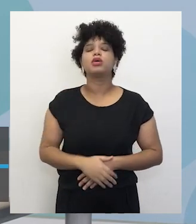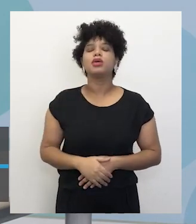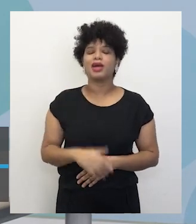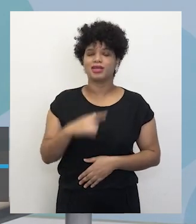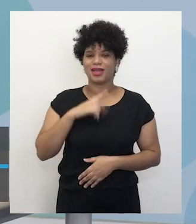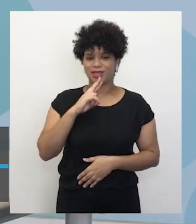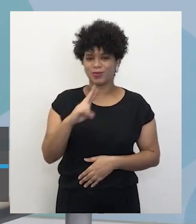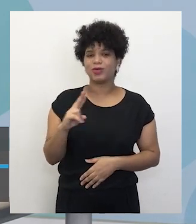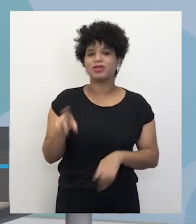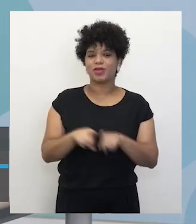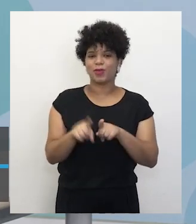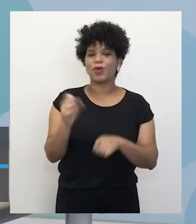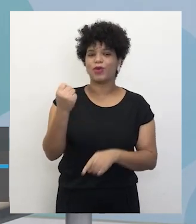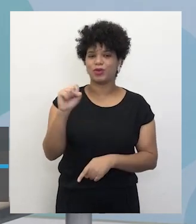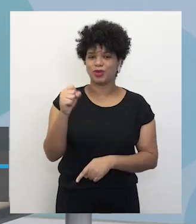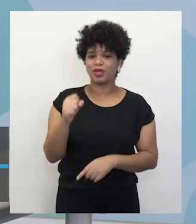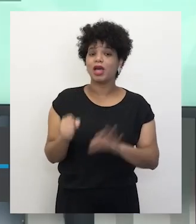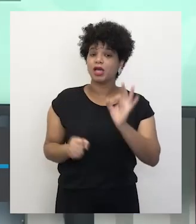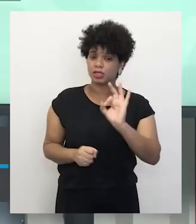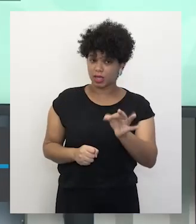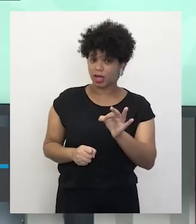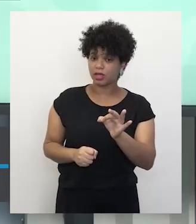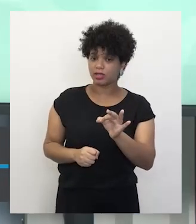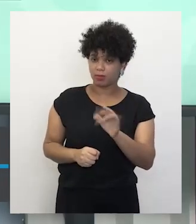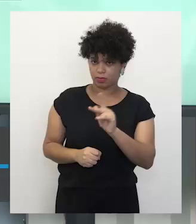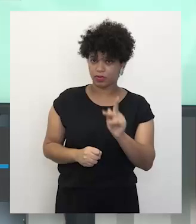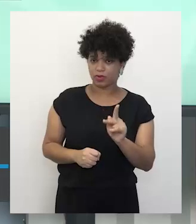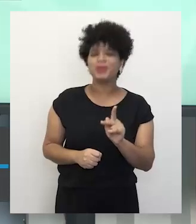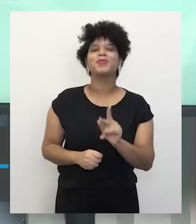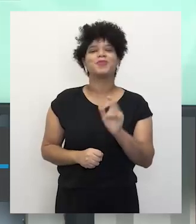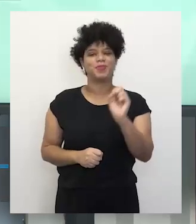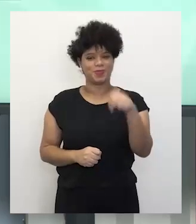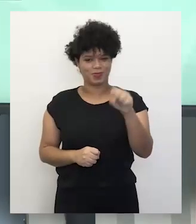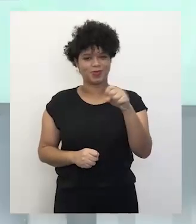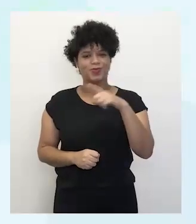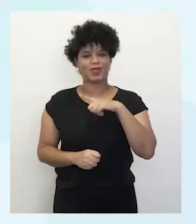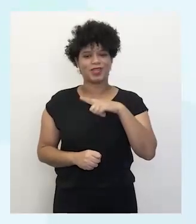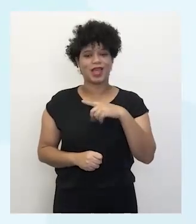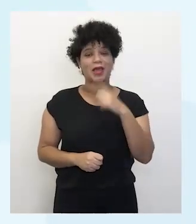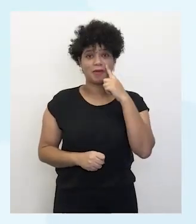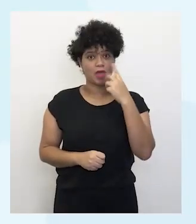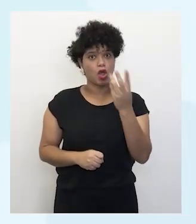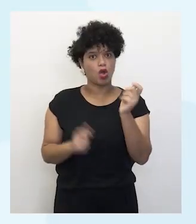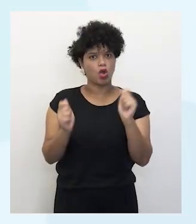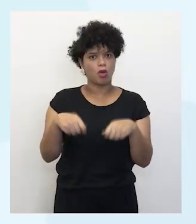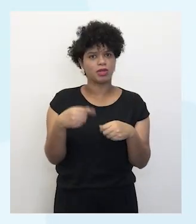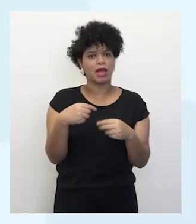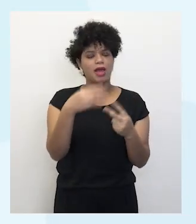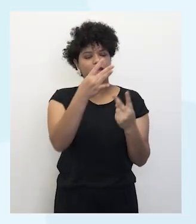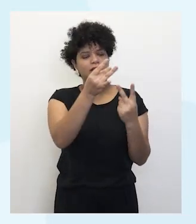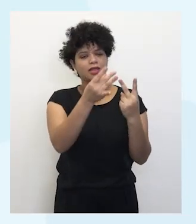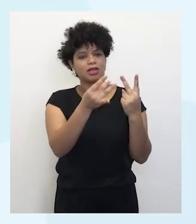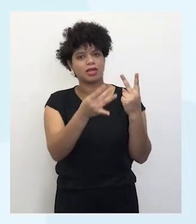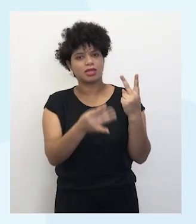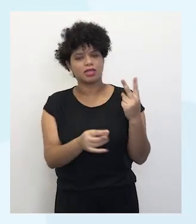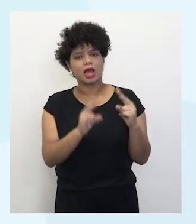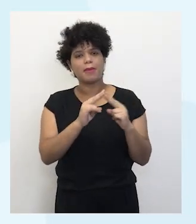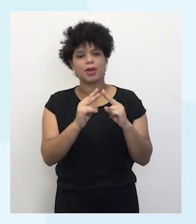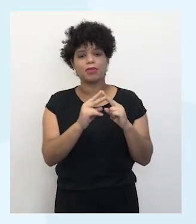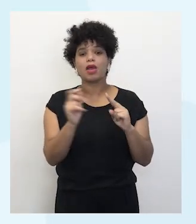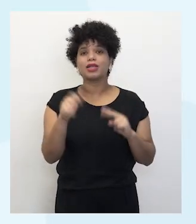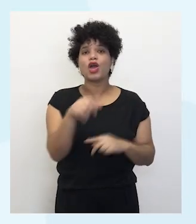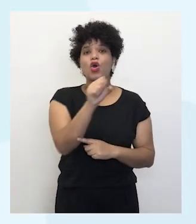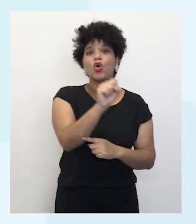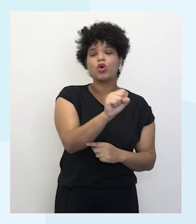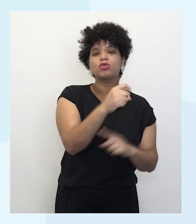resposta também foi 8. E a resposta está certa? Tá sim. Olha aqui, gente. Então, a gente decompõe em fatores primos, mas você pode pensar que é 8 vezes